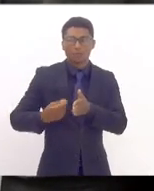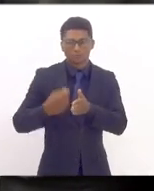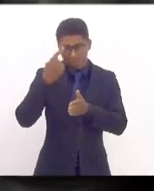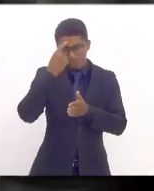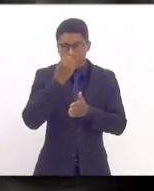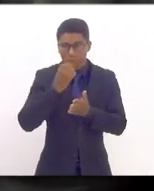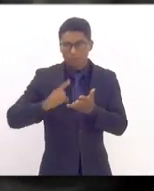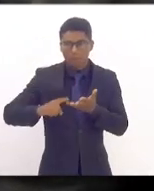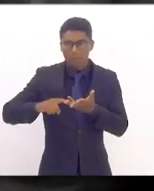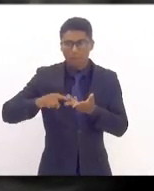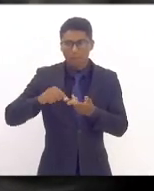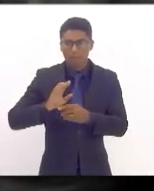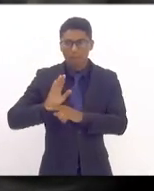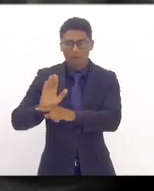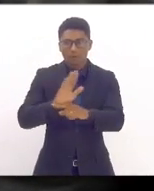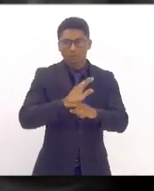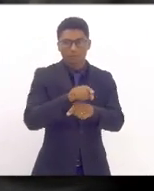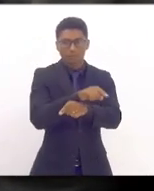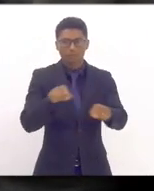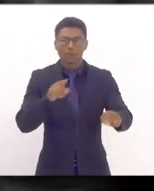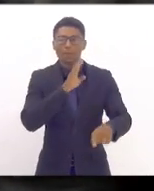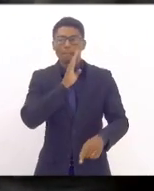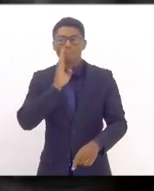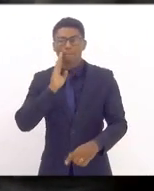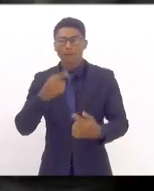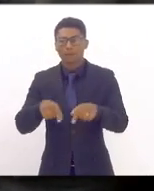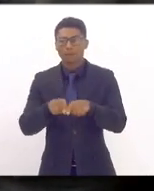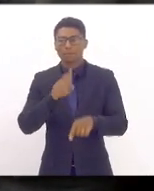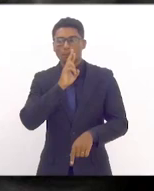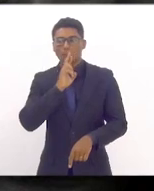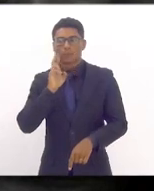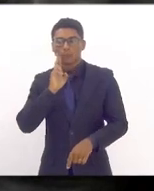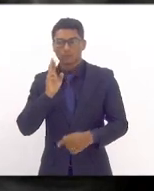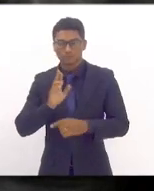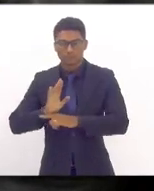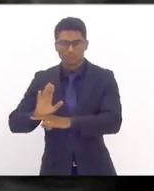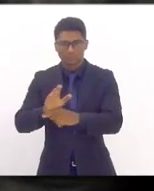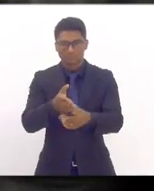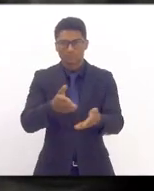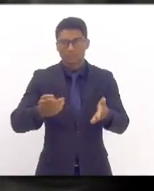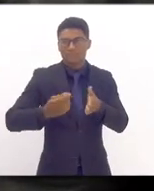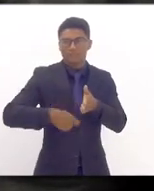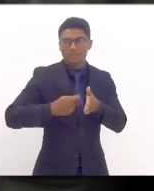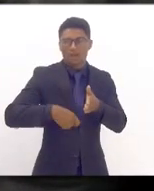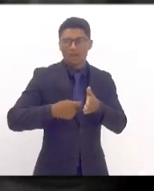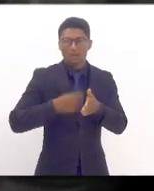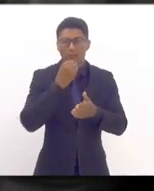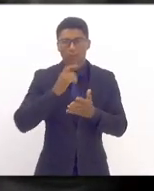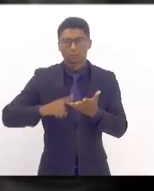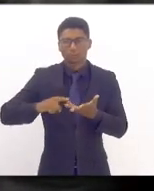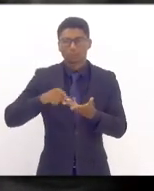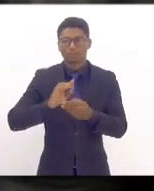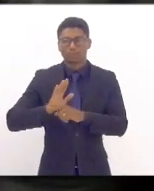bares e restaurantes bares e restaurantes e